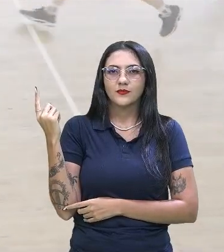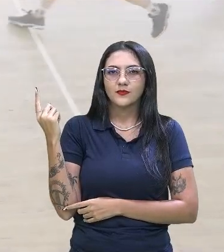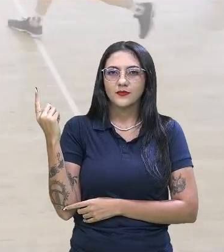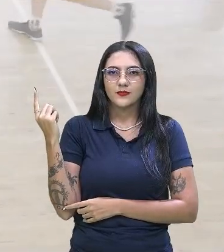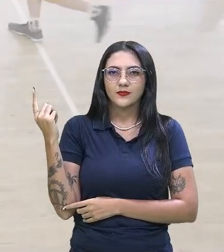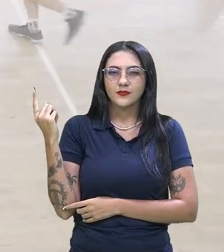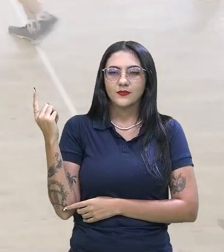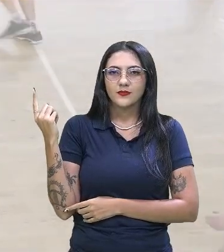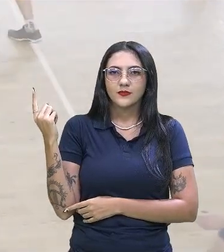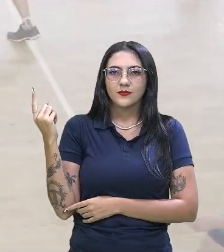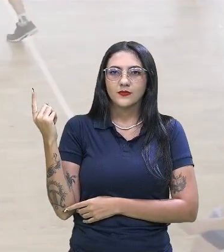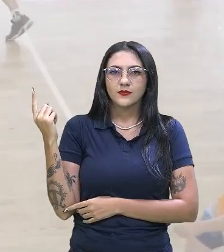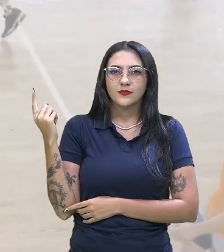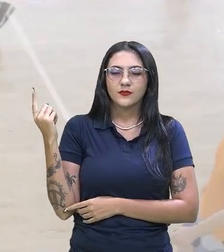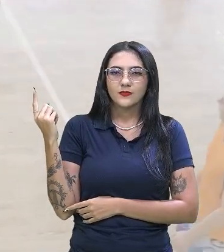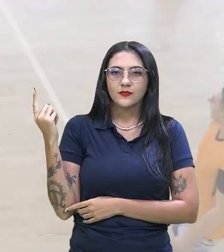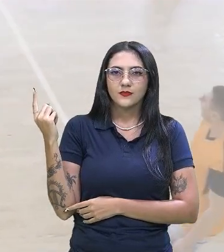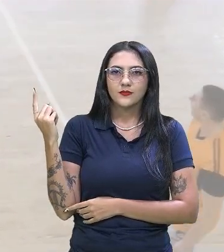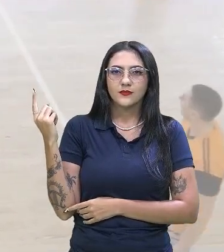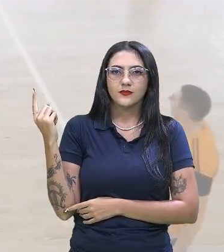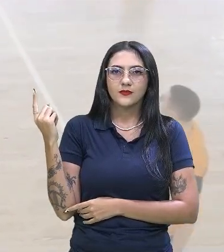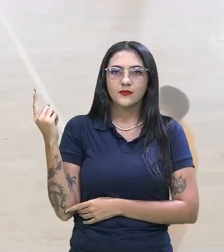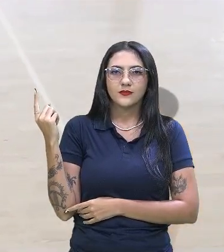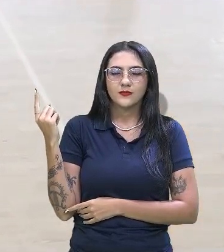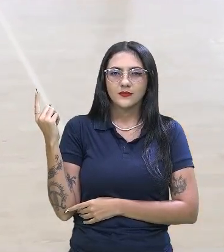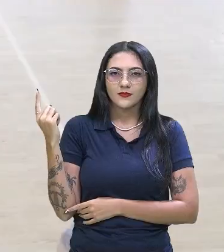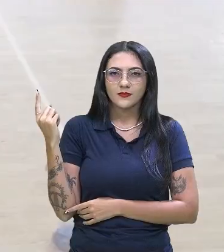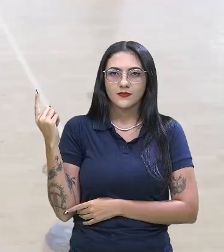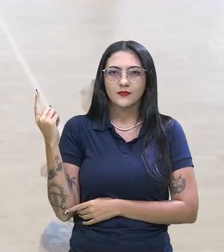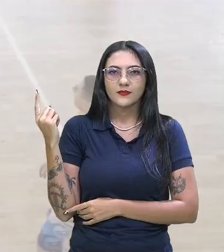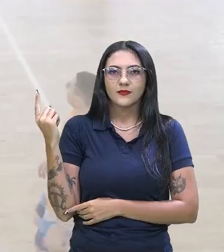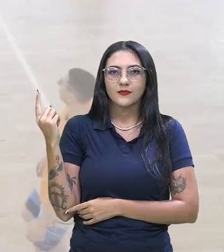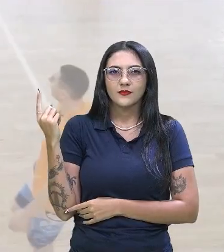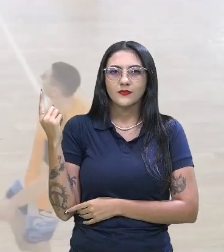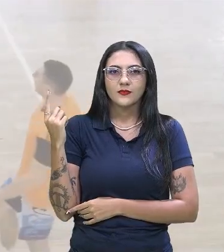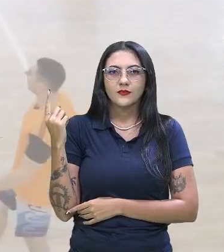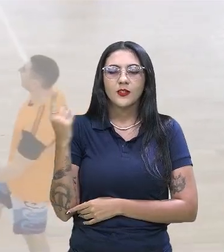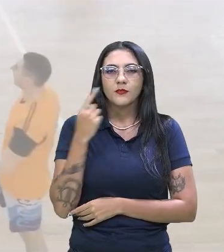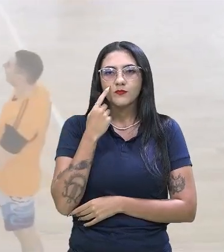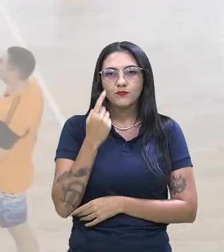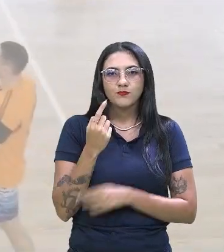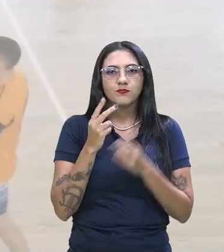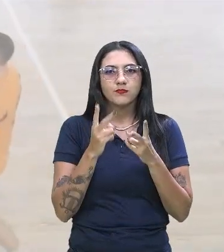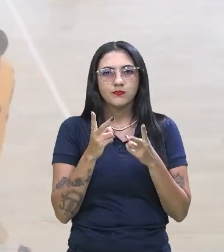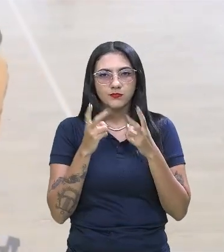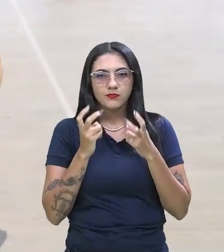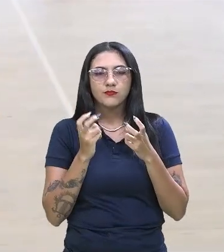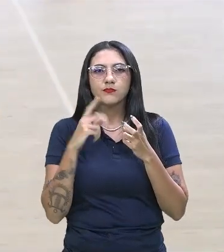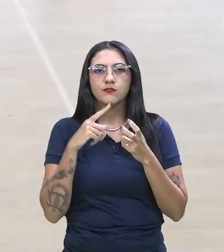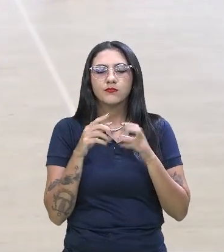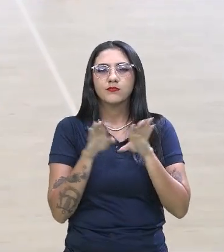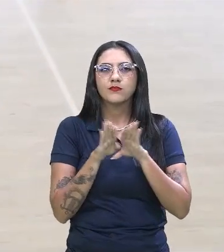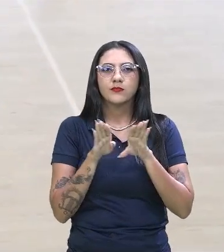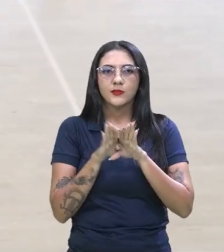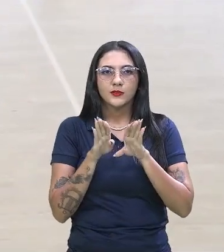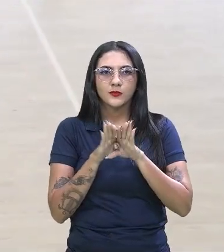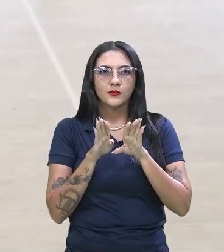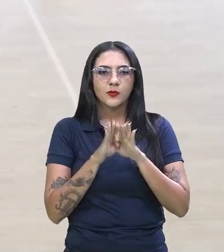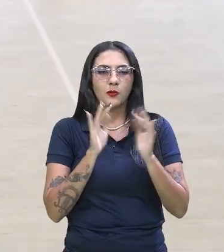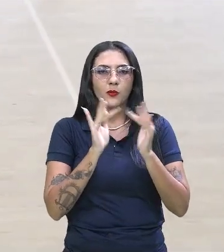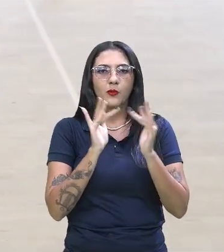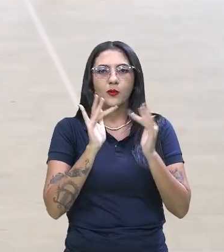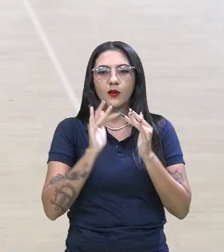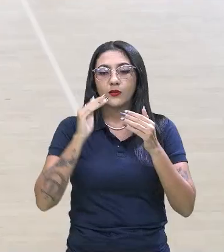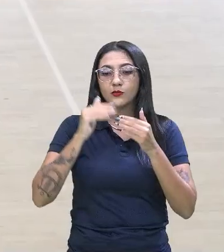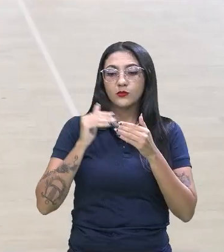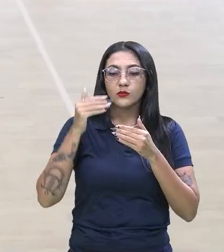levantamento e aí em seguida o ataque que vai gerar a defesa ou o bloqueio